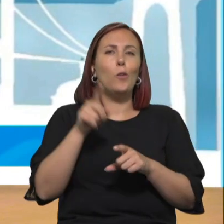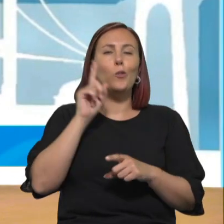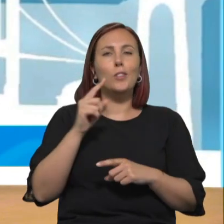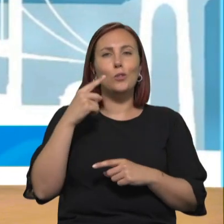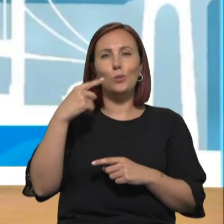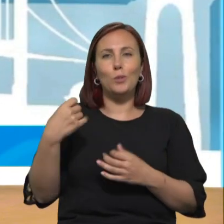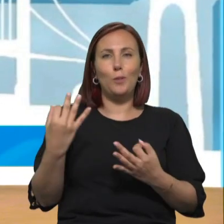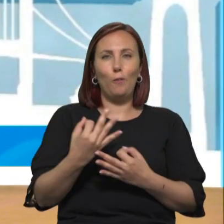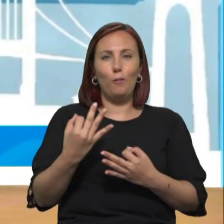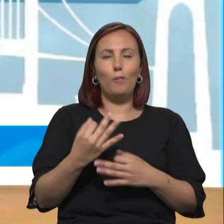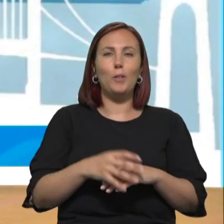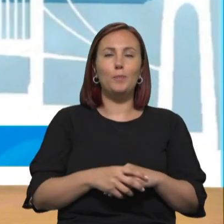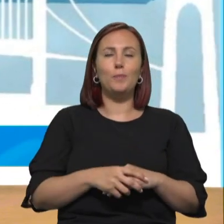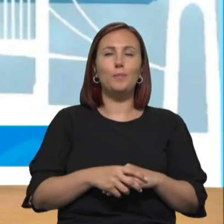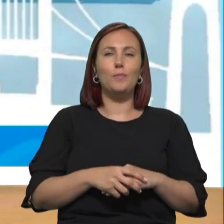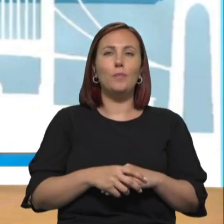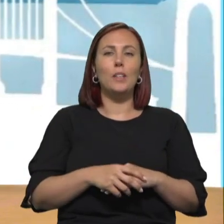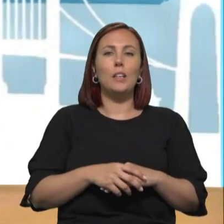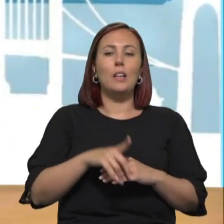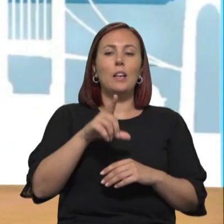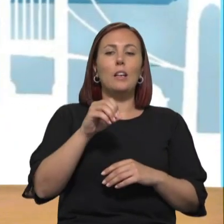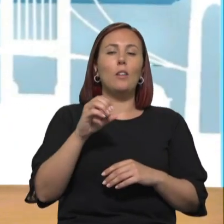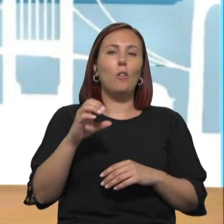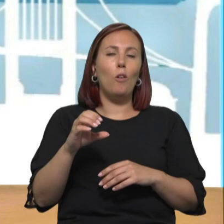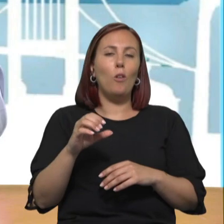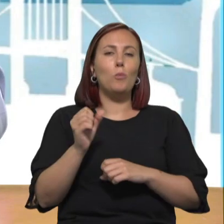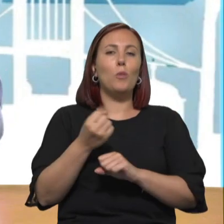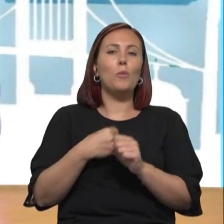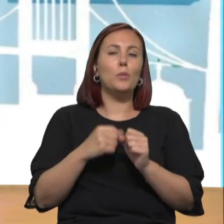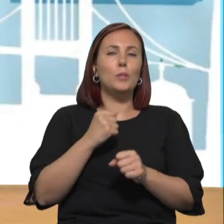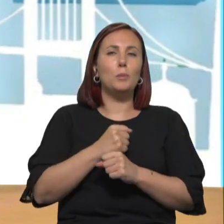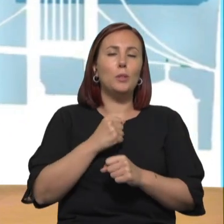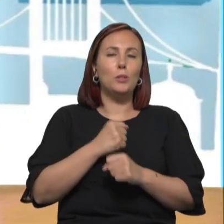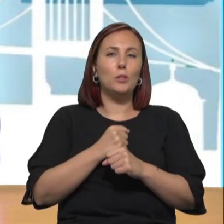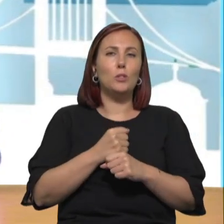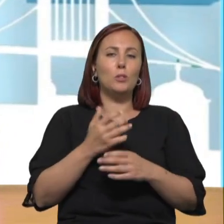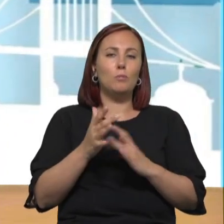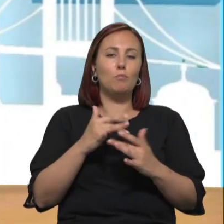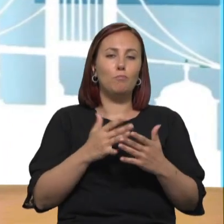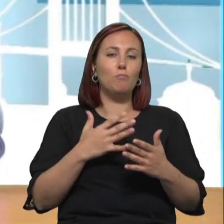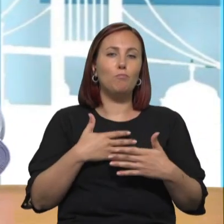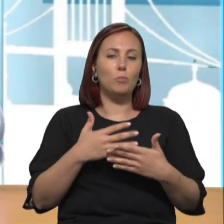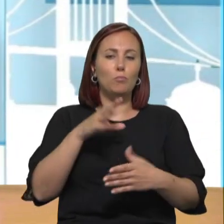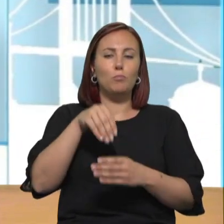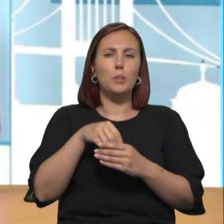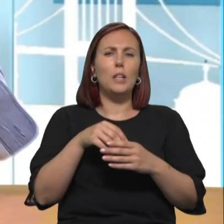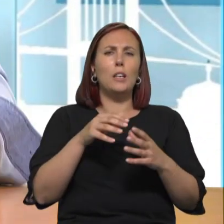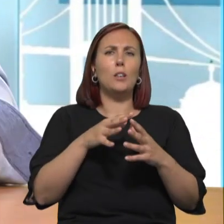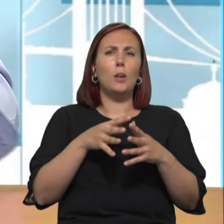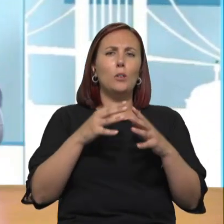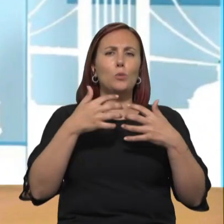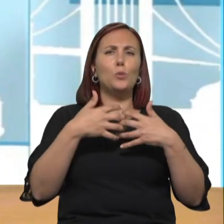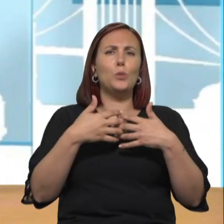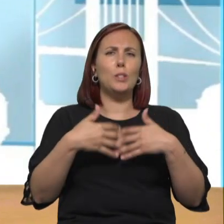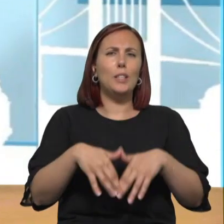especial. Nós, Liga Operária Católica, Movimento de Trabalhadores Cristãos, estamos inseridos no meio, no mundo sindical, no mundo